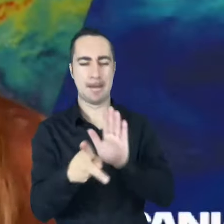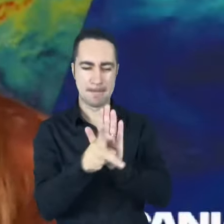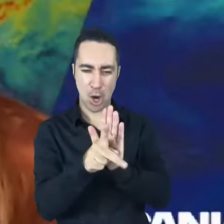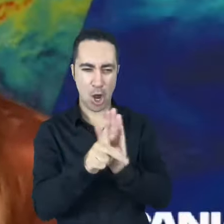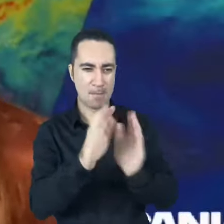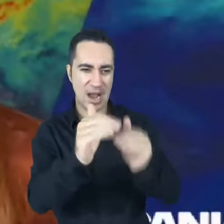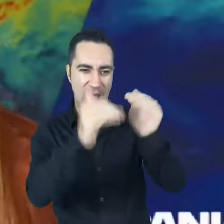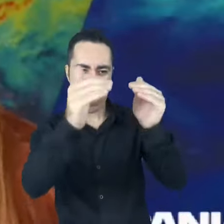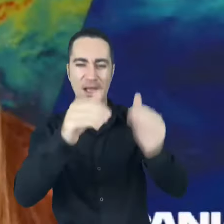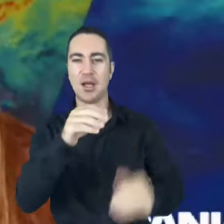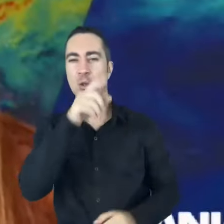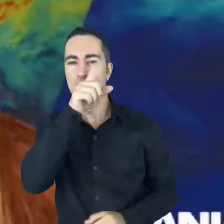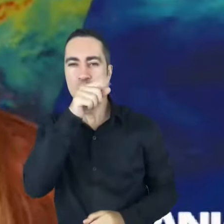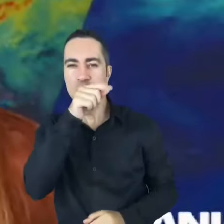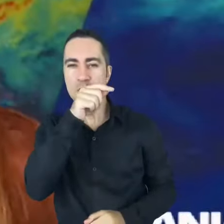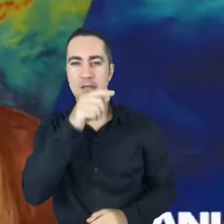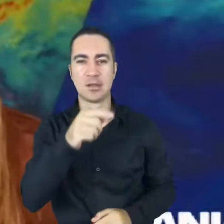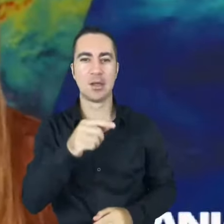na Bloomberg,